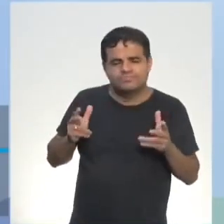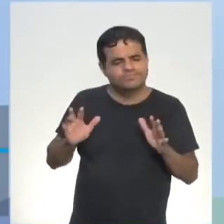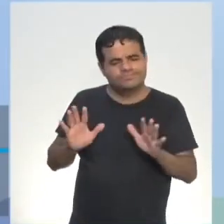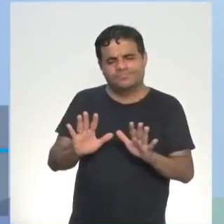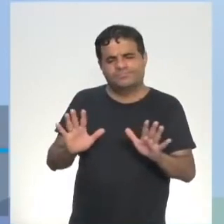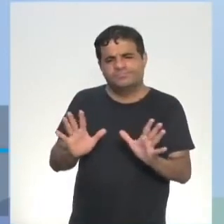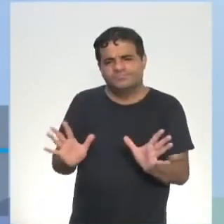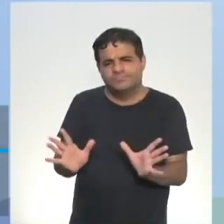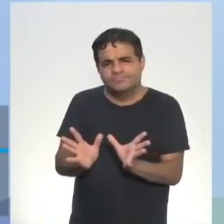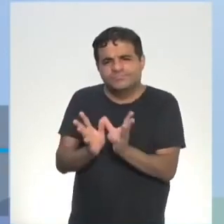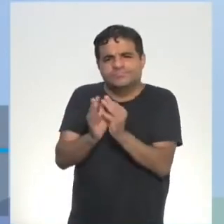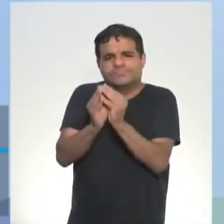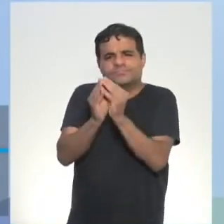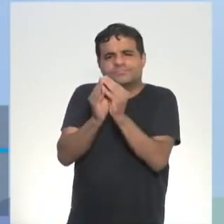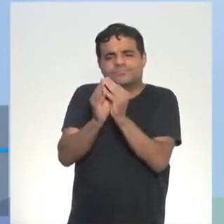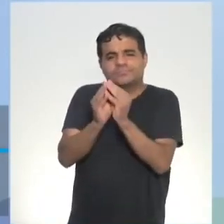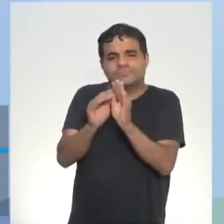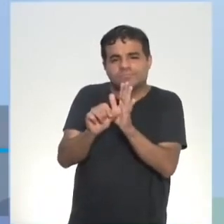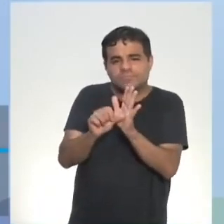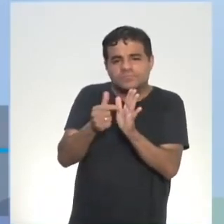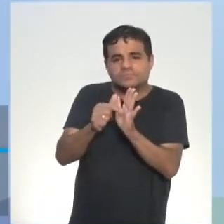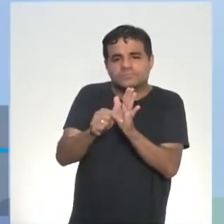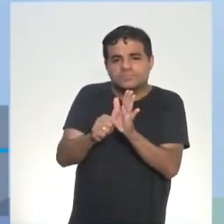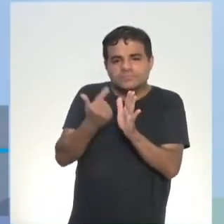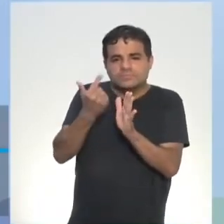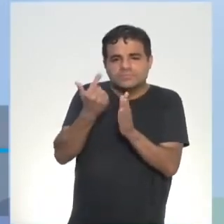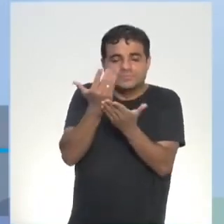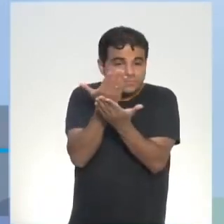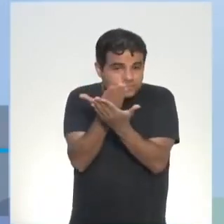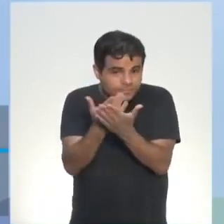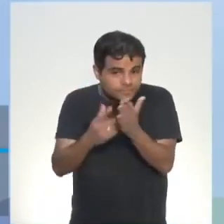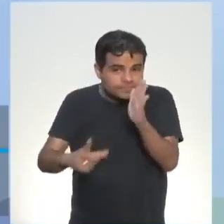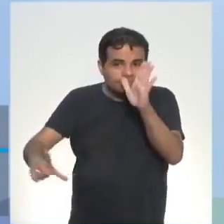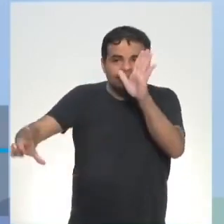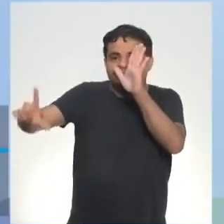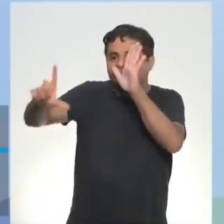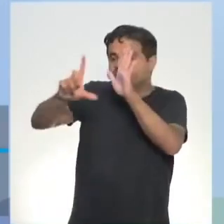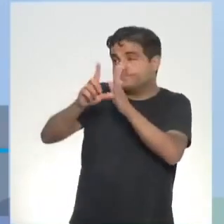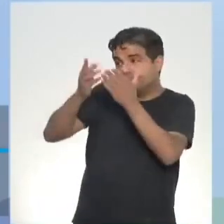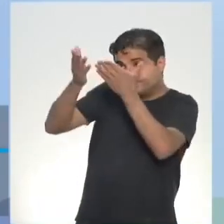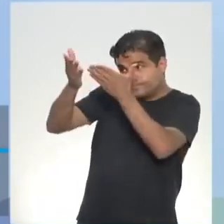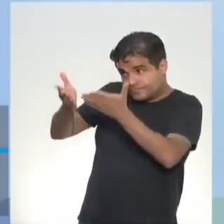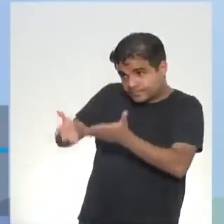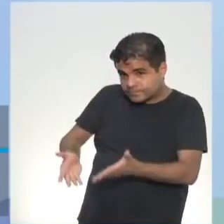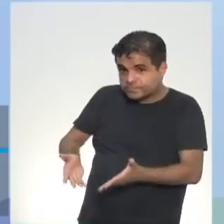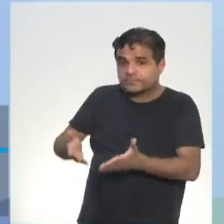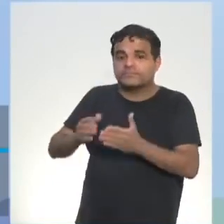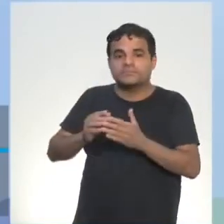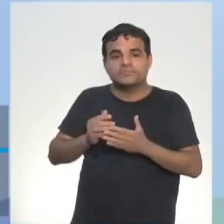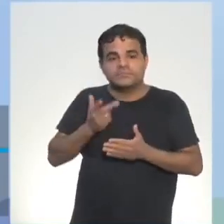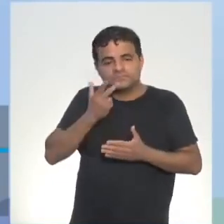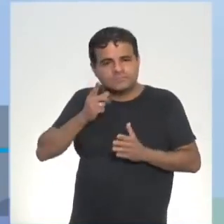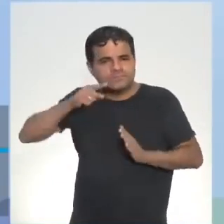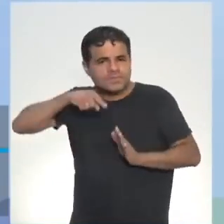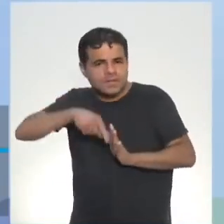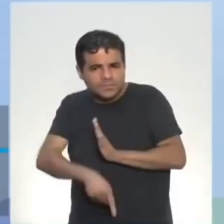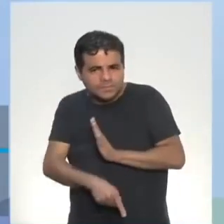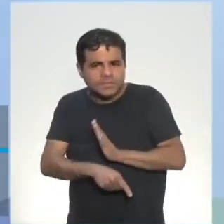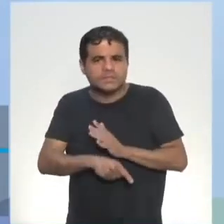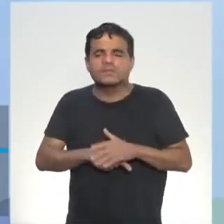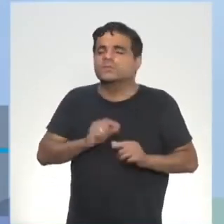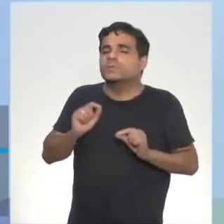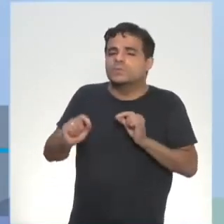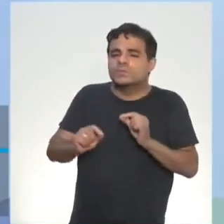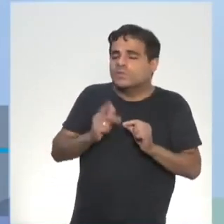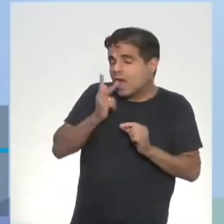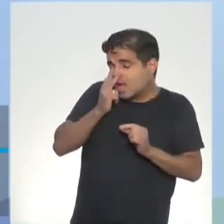uma pincelada aí a respeito da primeira e segunda lei. E aí, professor, o senhor tem total autonomia para aprofundar aquilo